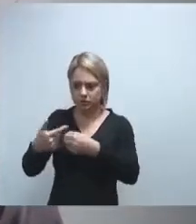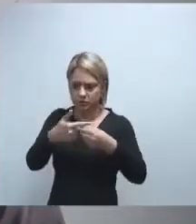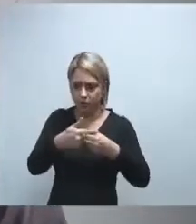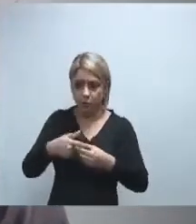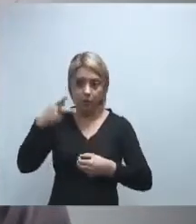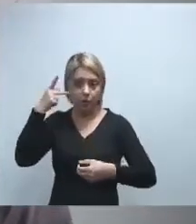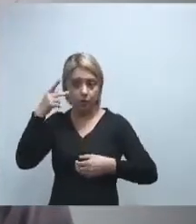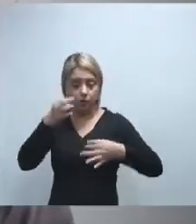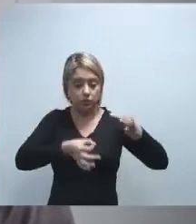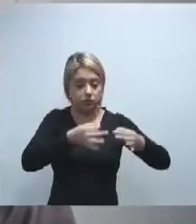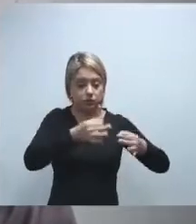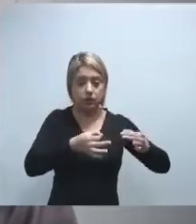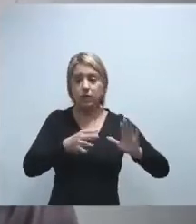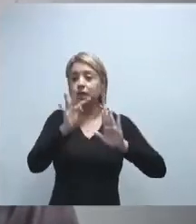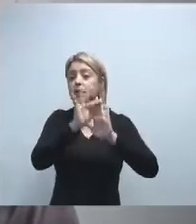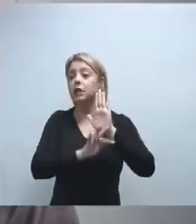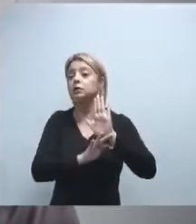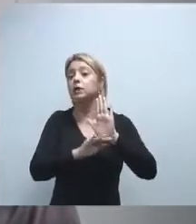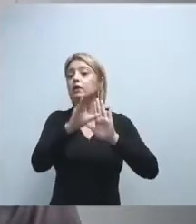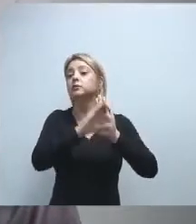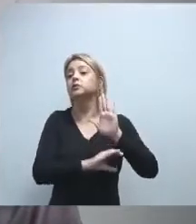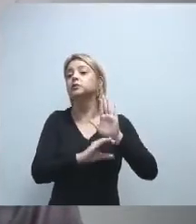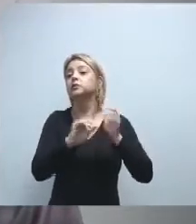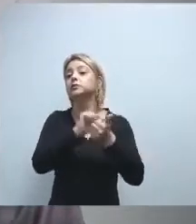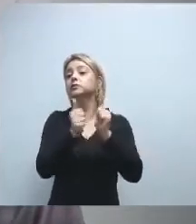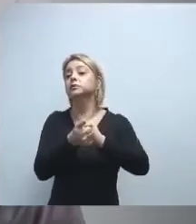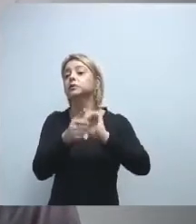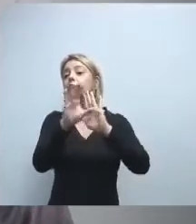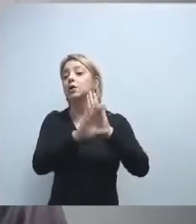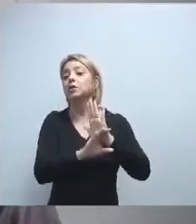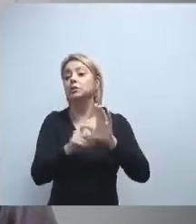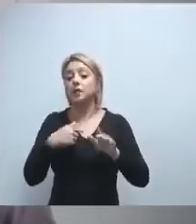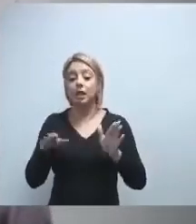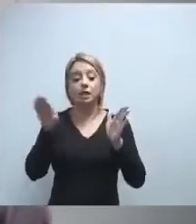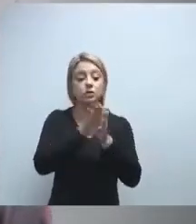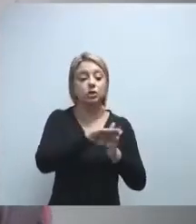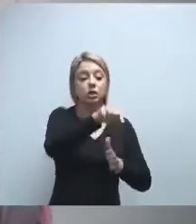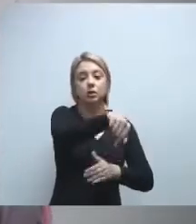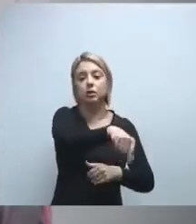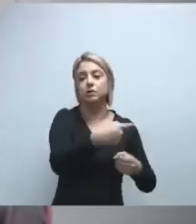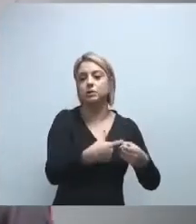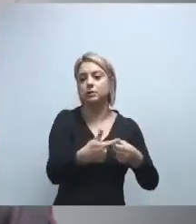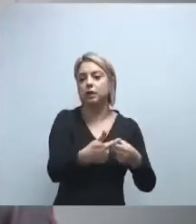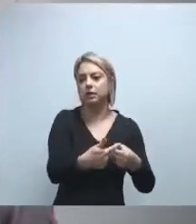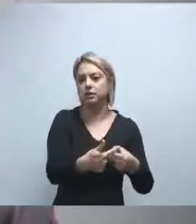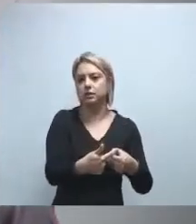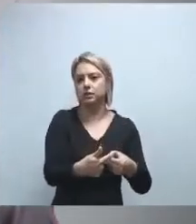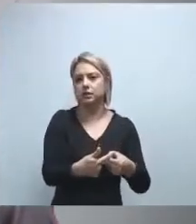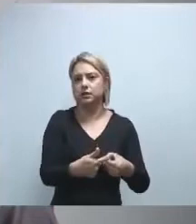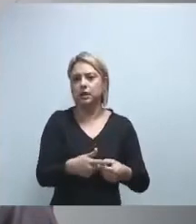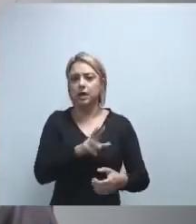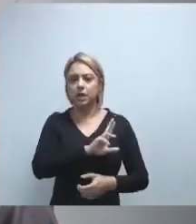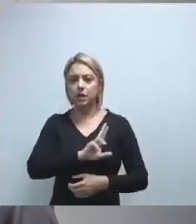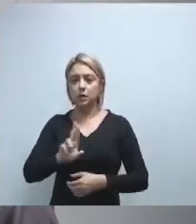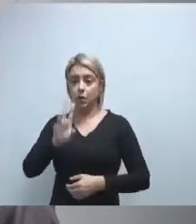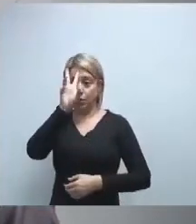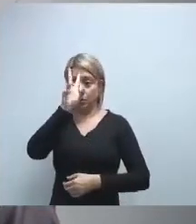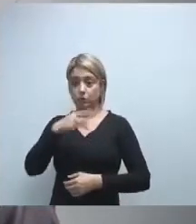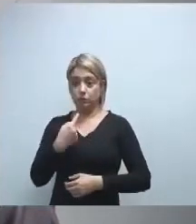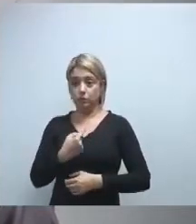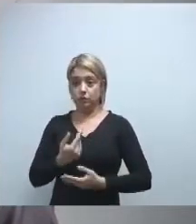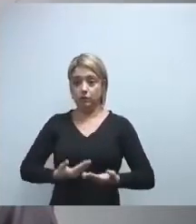de justiça tem um termo de ajustamento de conduta ele chega lá e em nome da independência